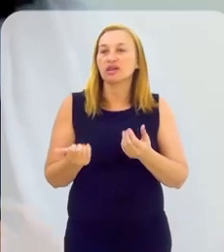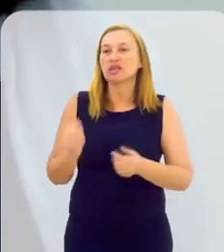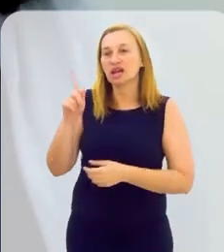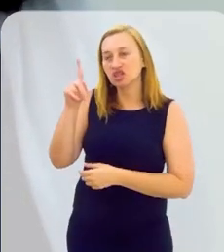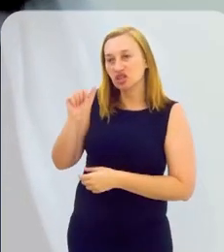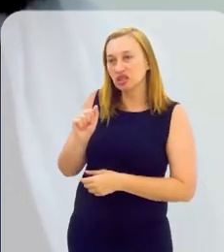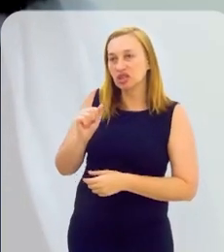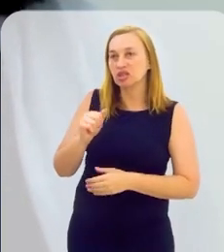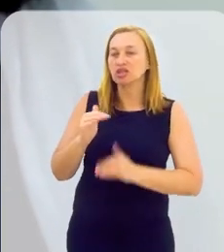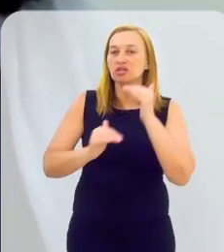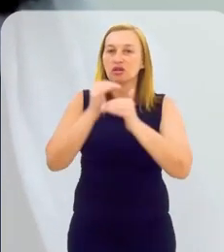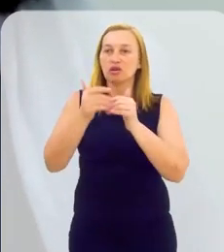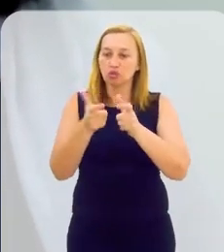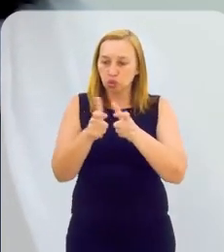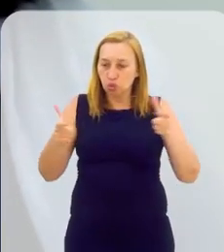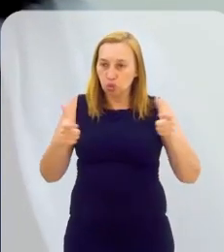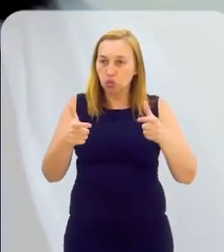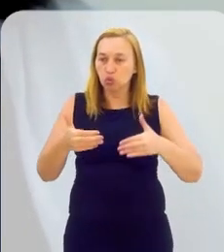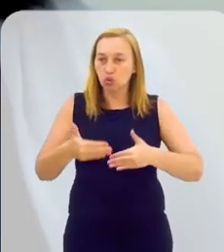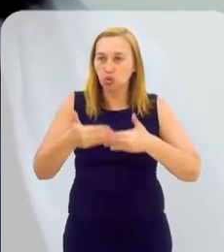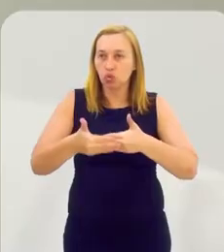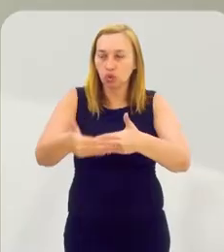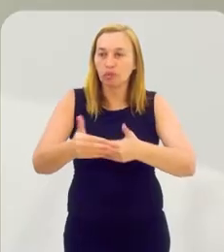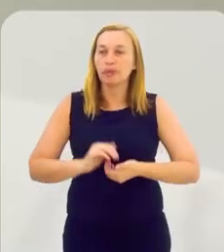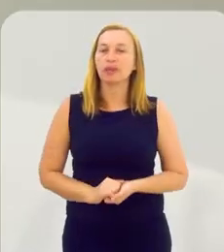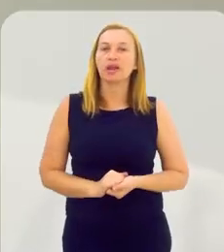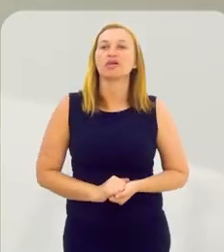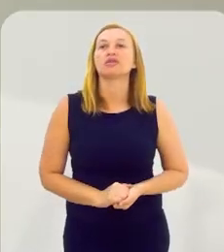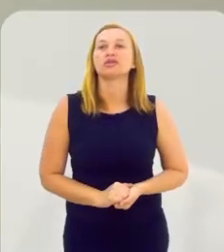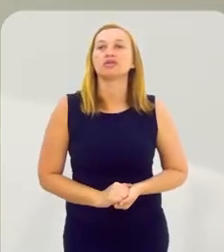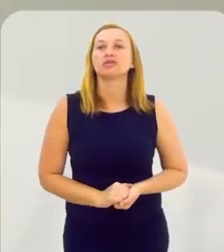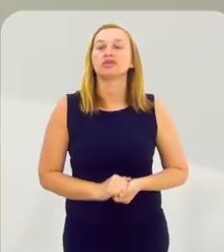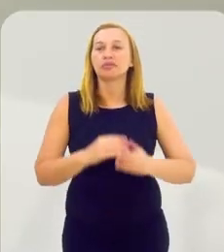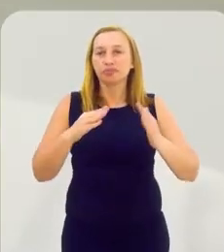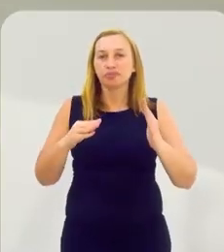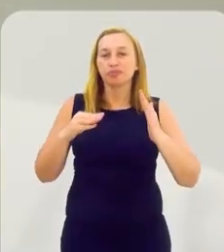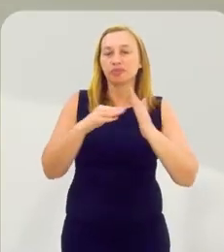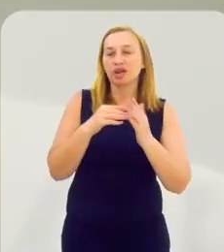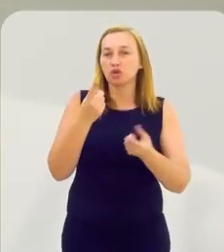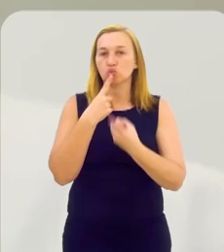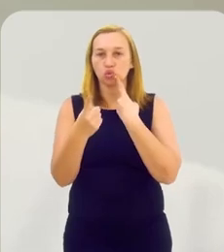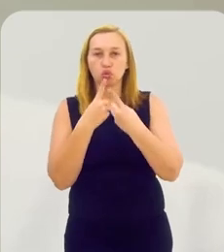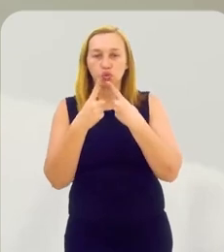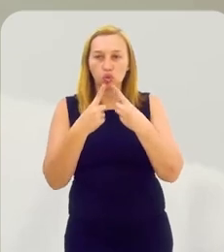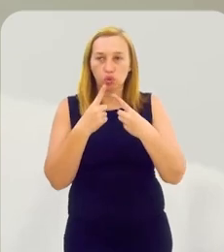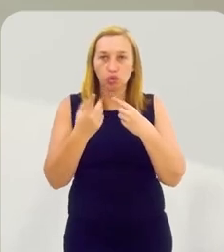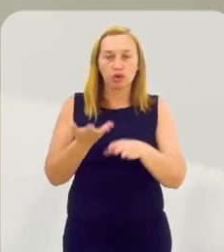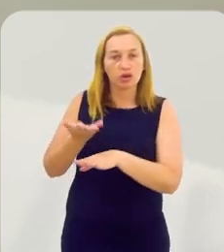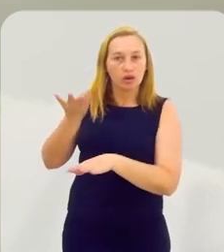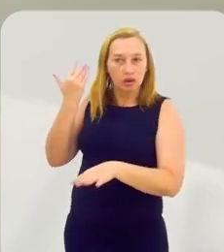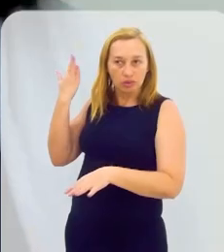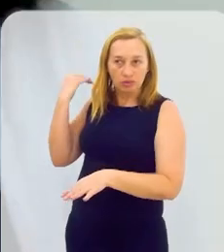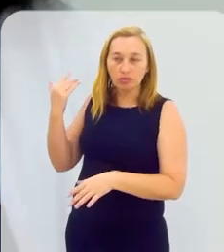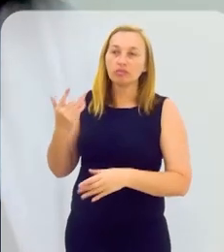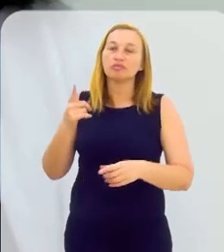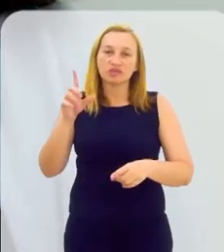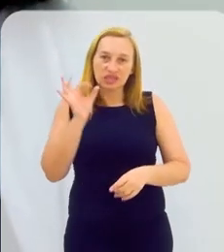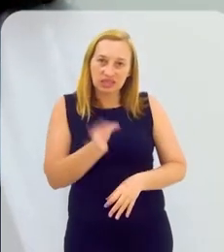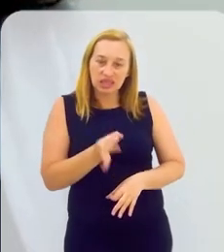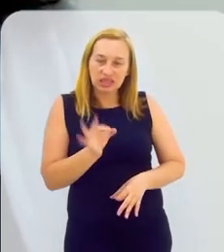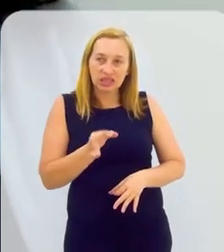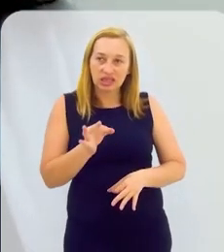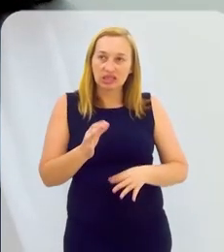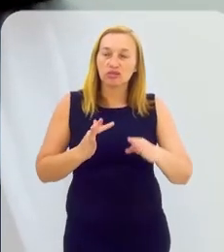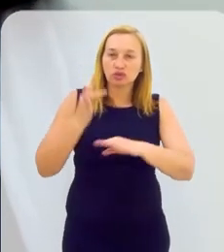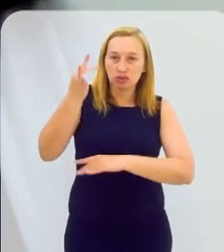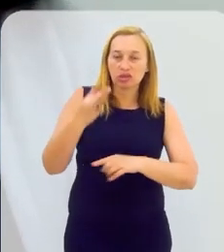de desenvolvimento crescer e andar? O Sind Rio sempre esteve muito aberto ao diálogo com as legislaturas anteriores, eu tenho certeza que na próxima